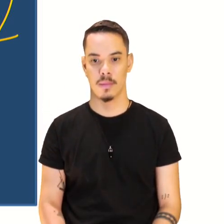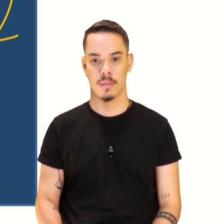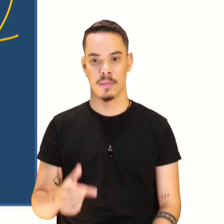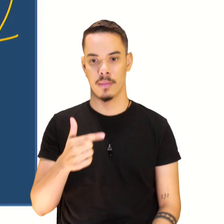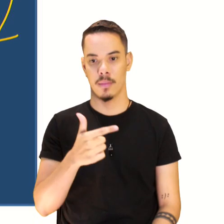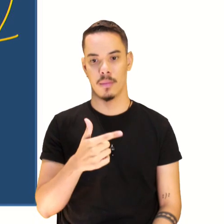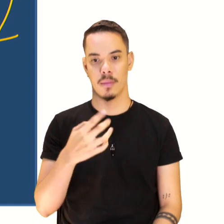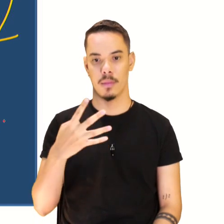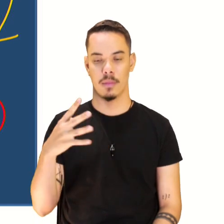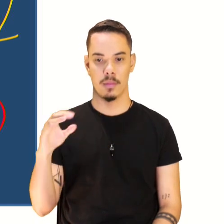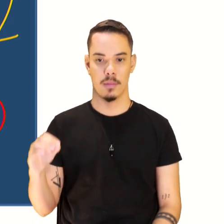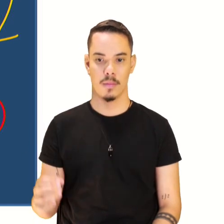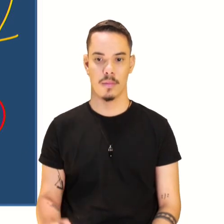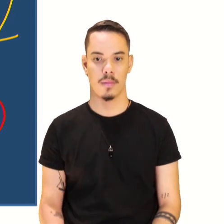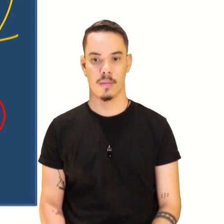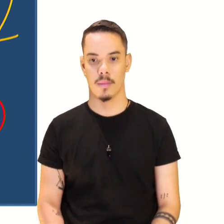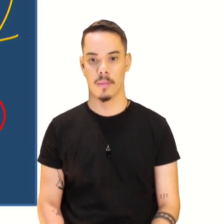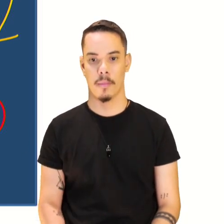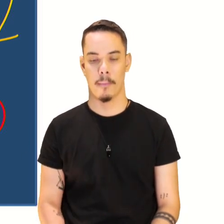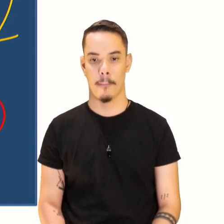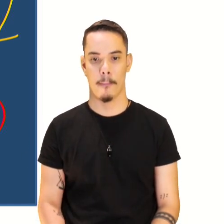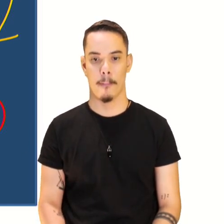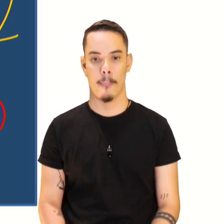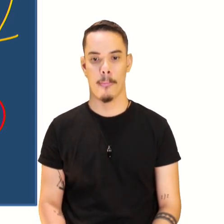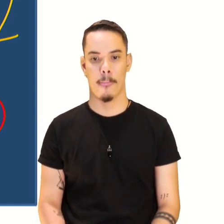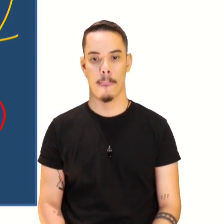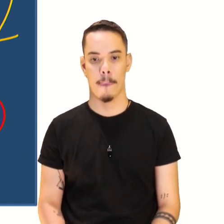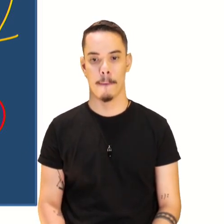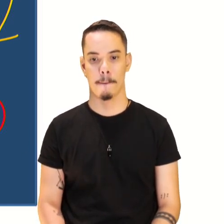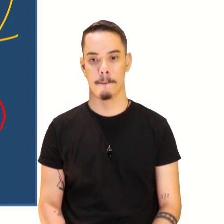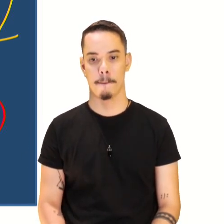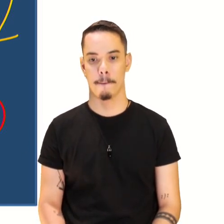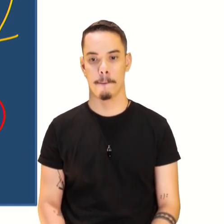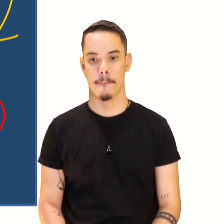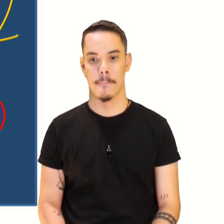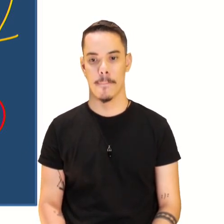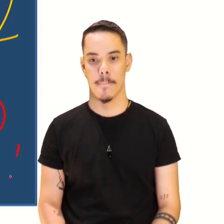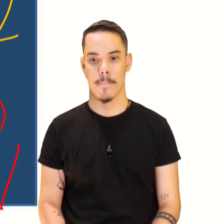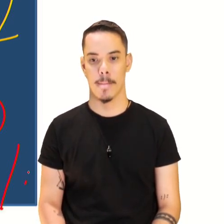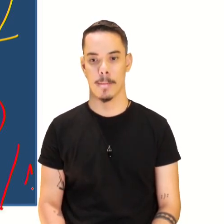fosse 15 vezes 240 né dividido por 10